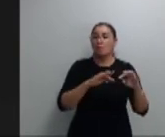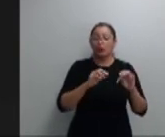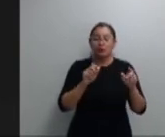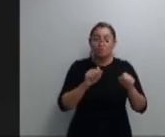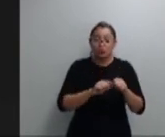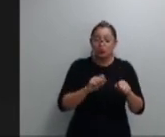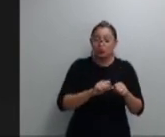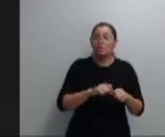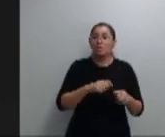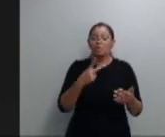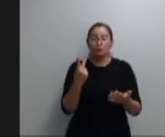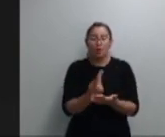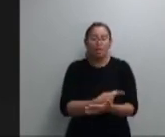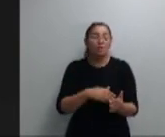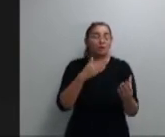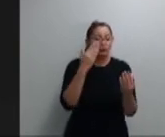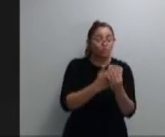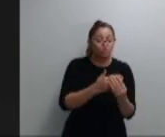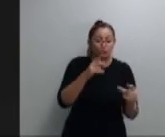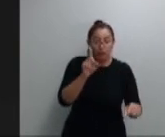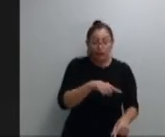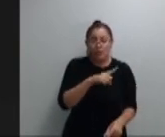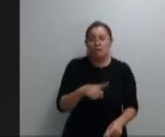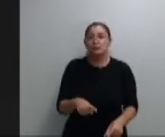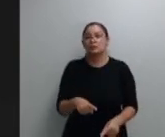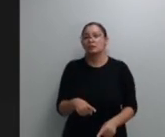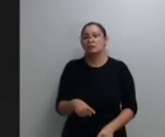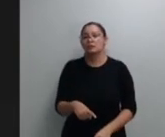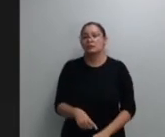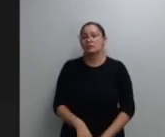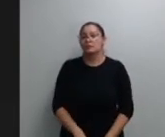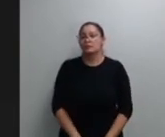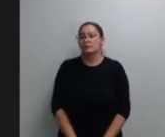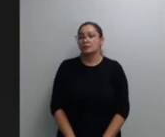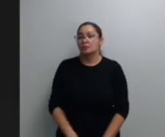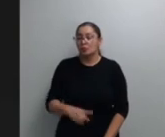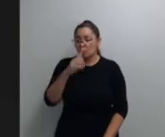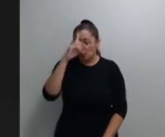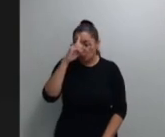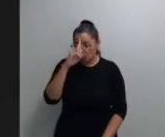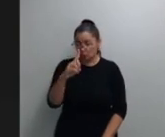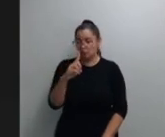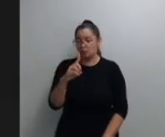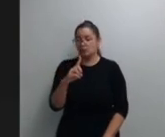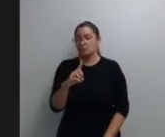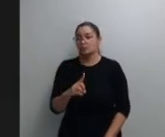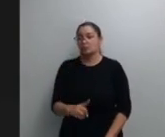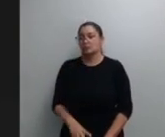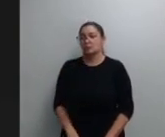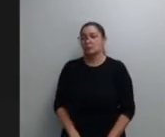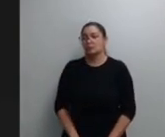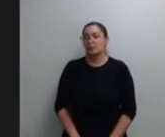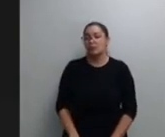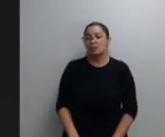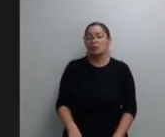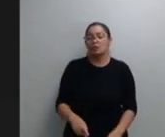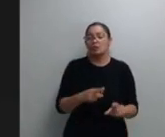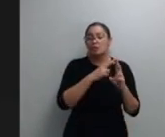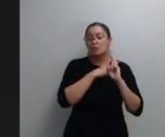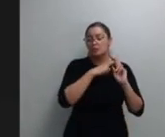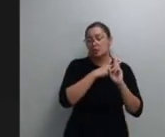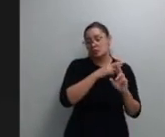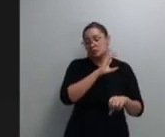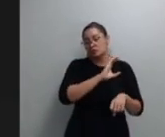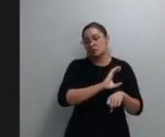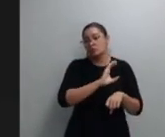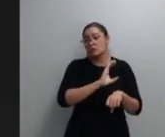providência que elimine os efeitos nocivos à ordem econômica independentemente da responsabilidade civil por